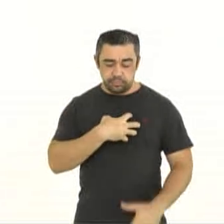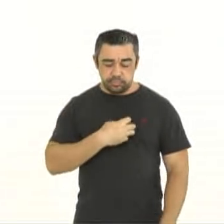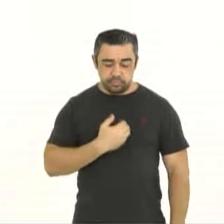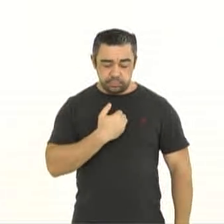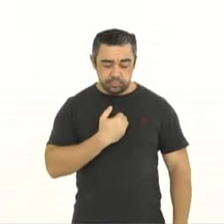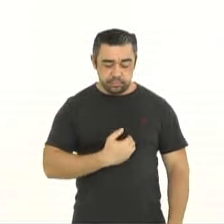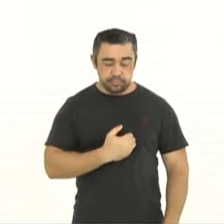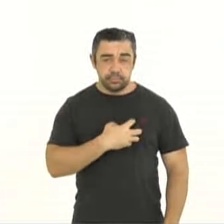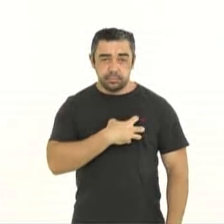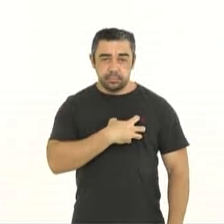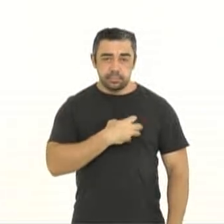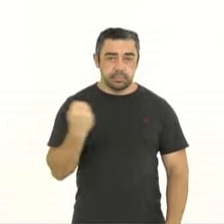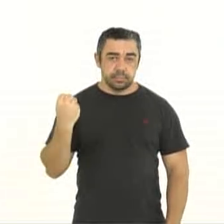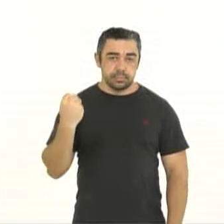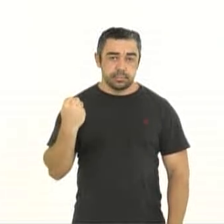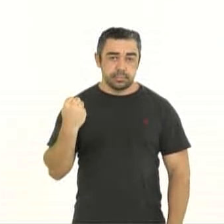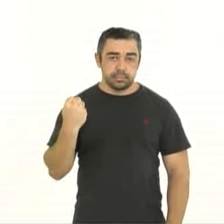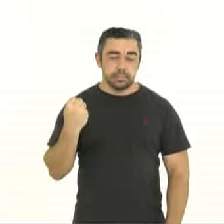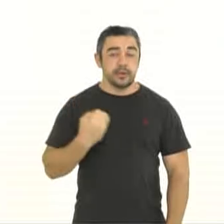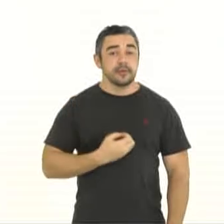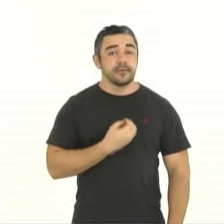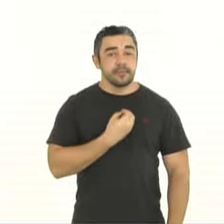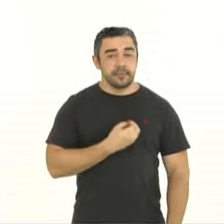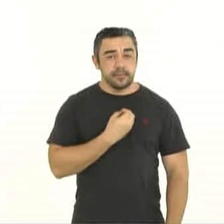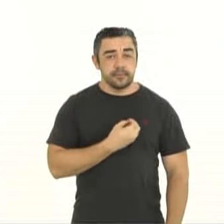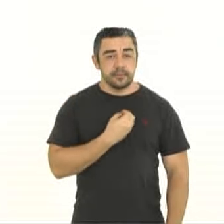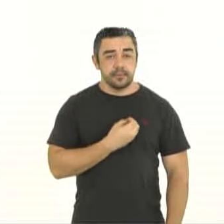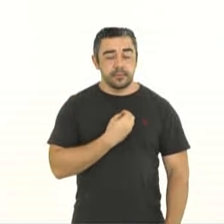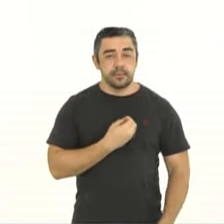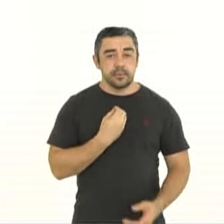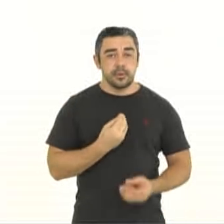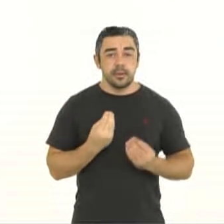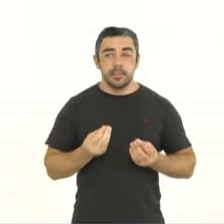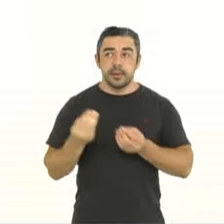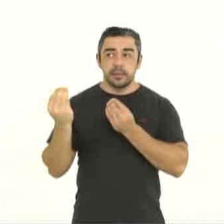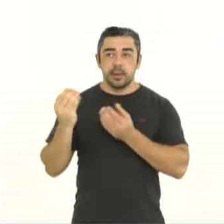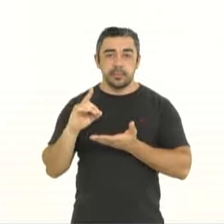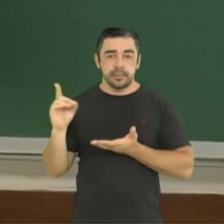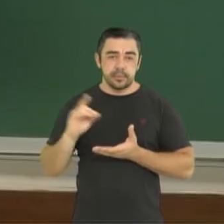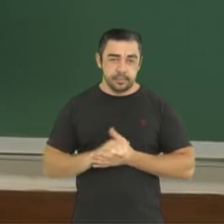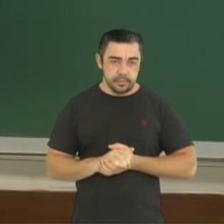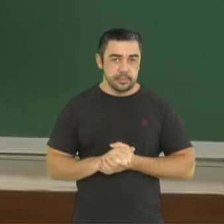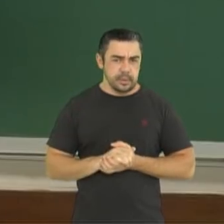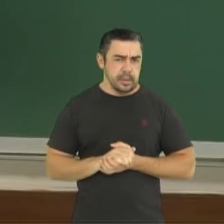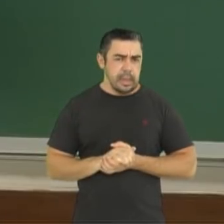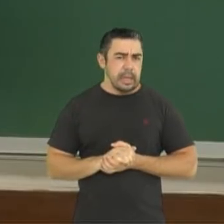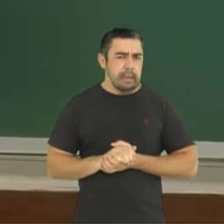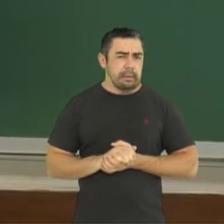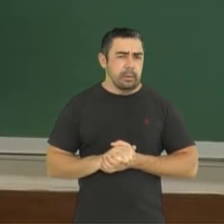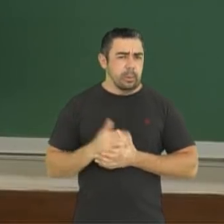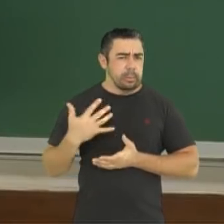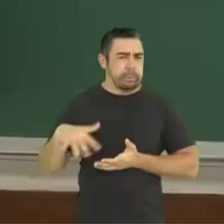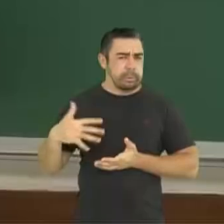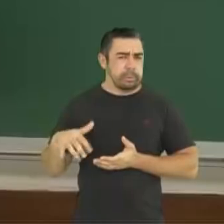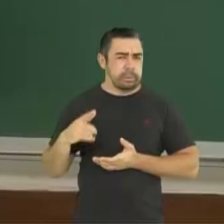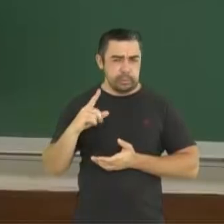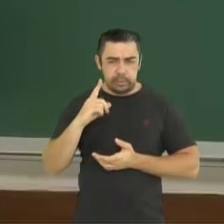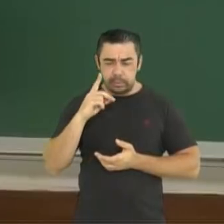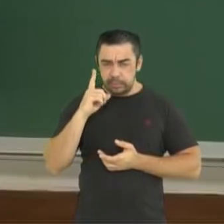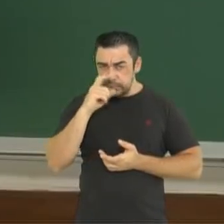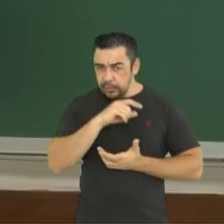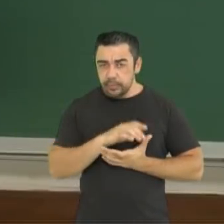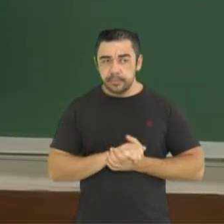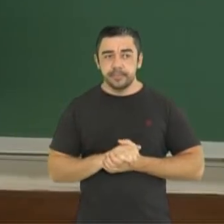guerreiro vivo para alimentar o seu Deus. Parece bem cruel, né, galera? Dedicado